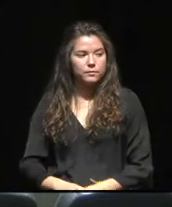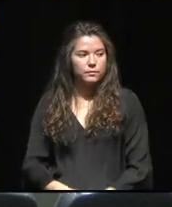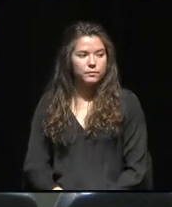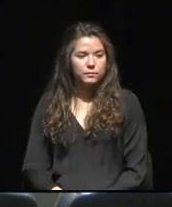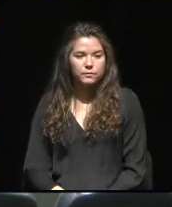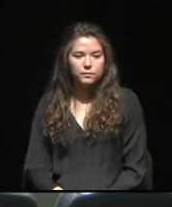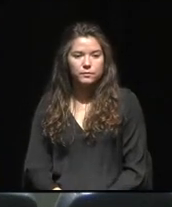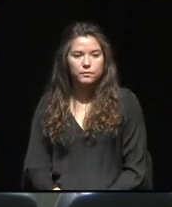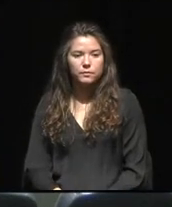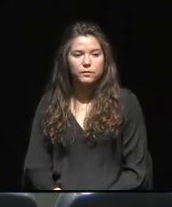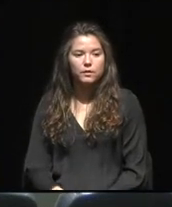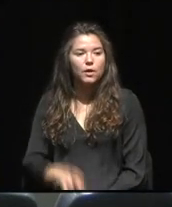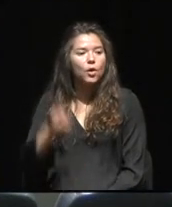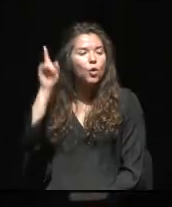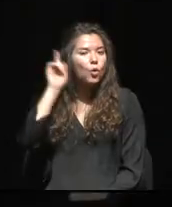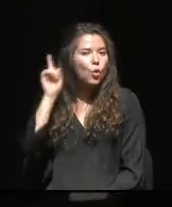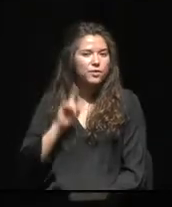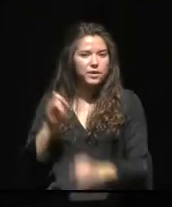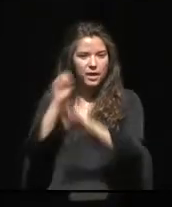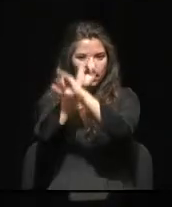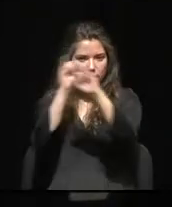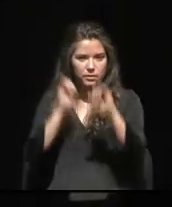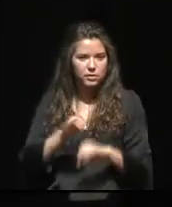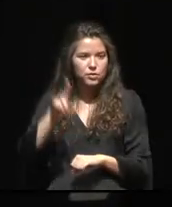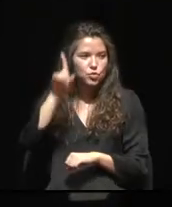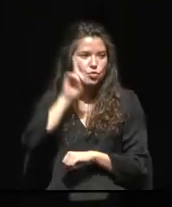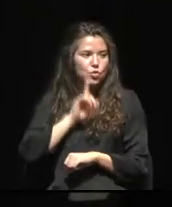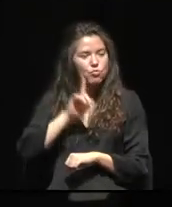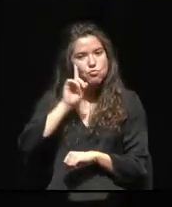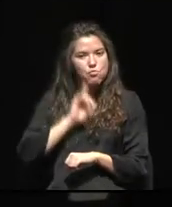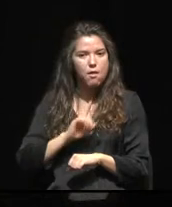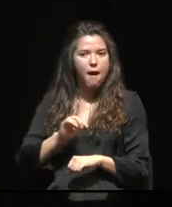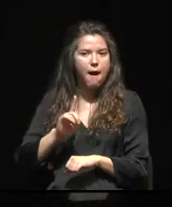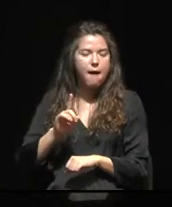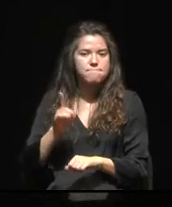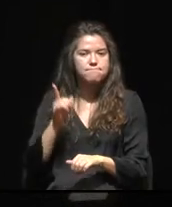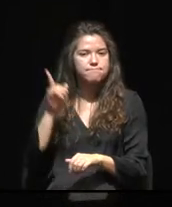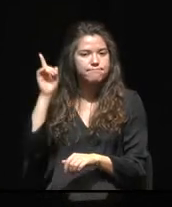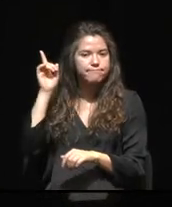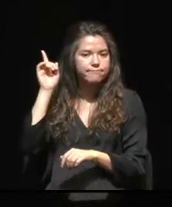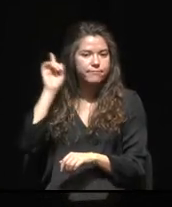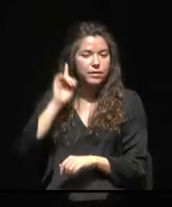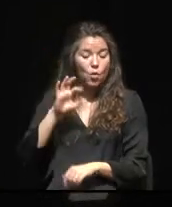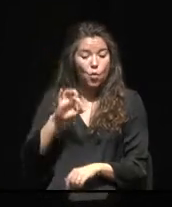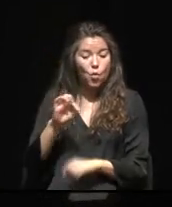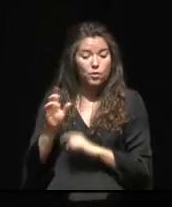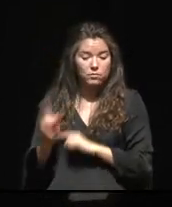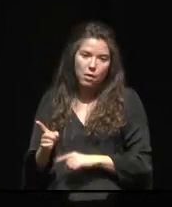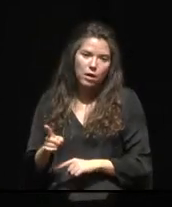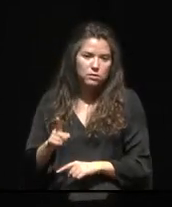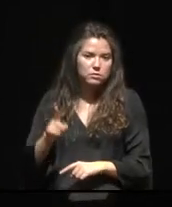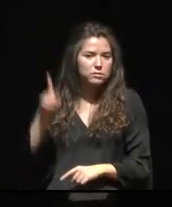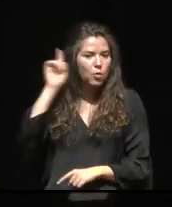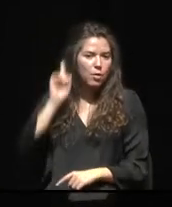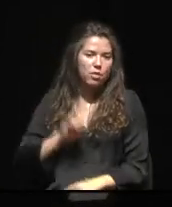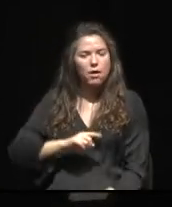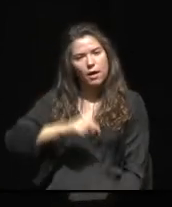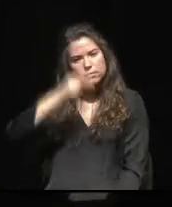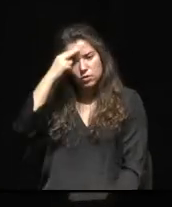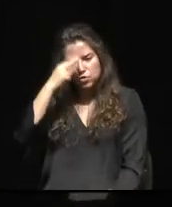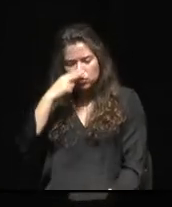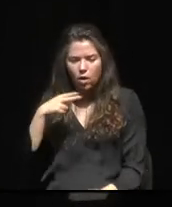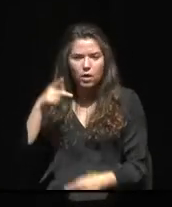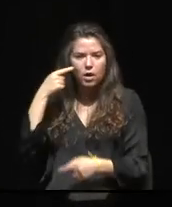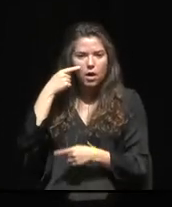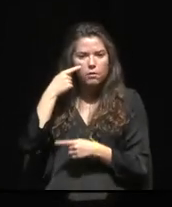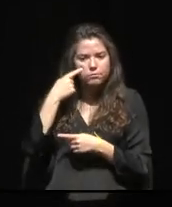Pan o dia internacional da mulher celebrado a 8 de Março é uma das uma data histórica que simboliza muitos anos de